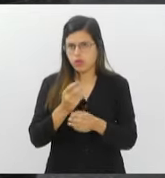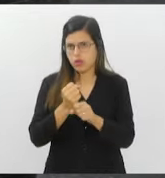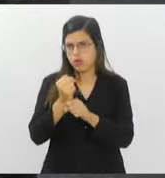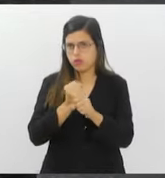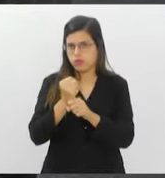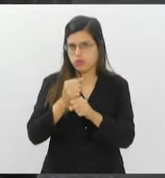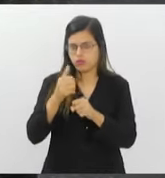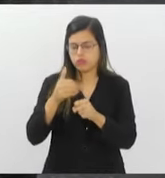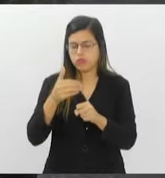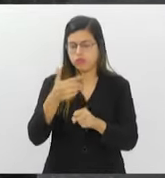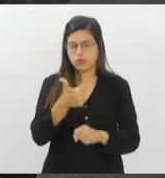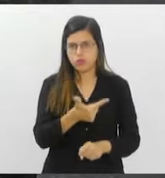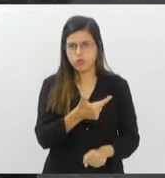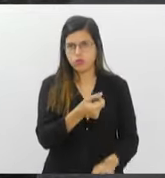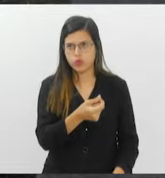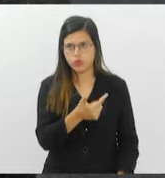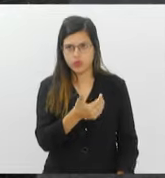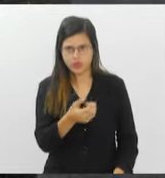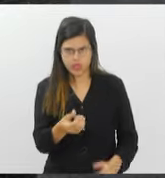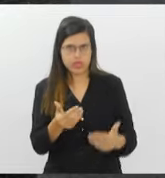2026